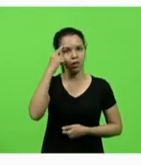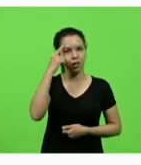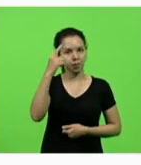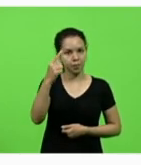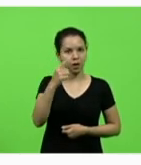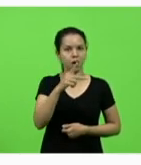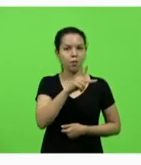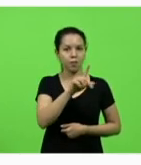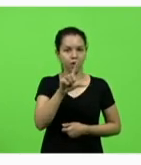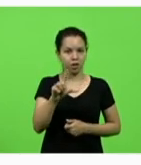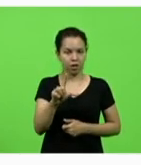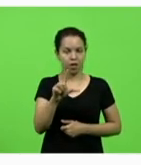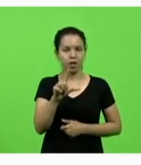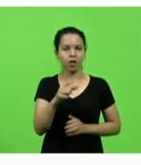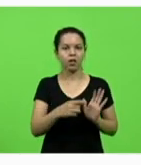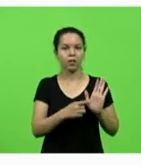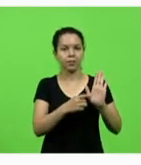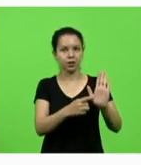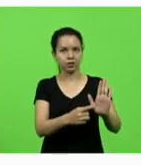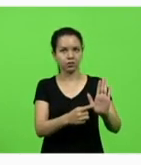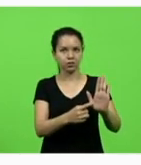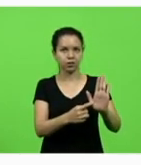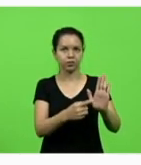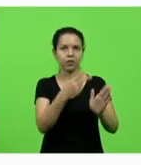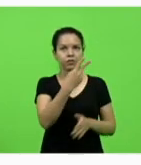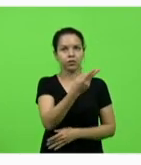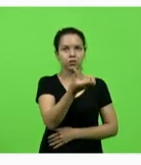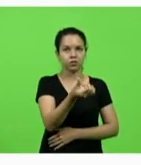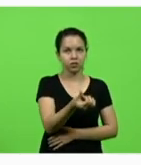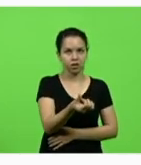foi apresentado em